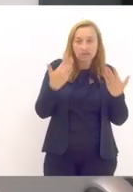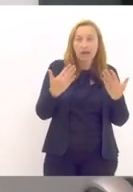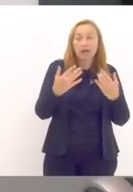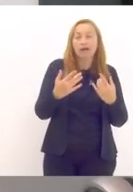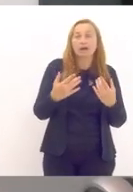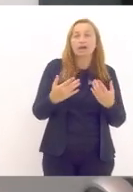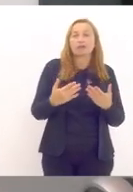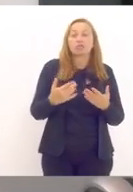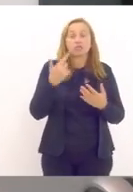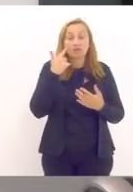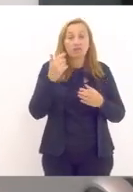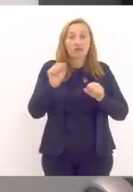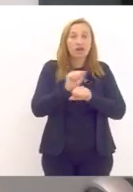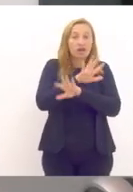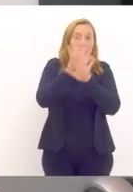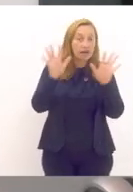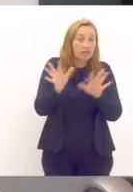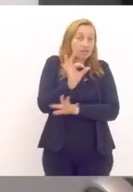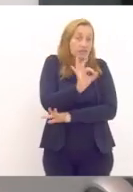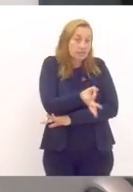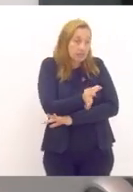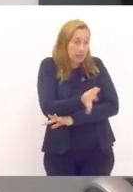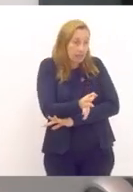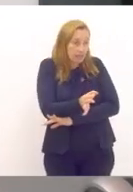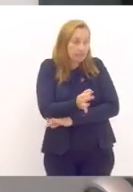a transparência necessária,